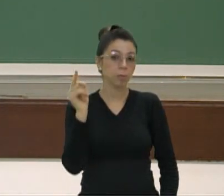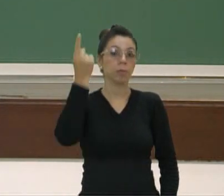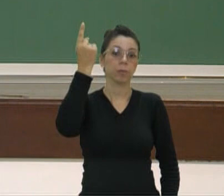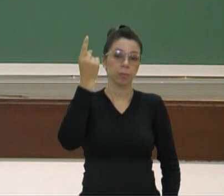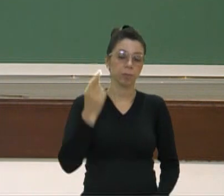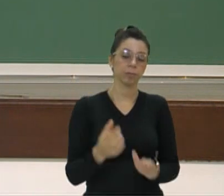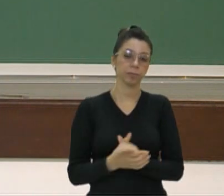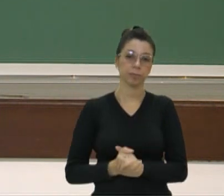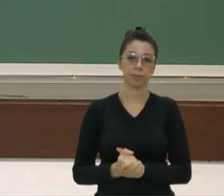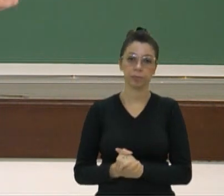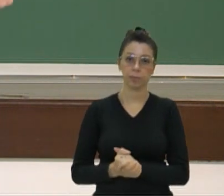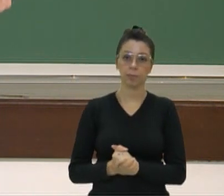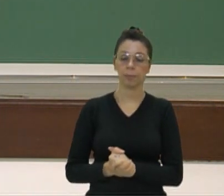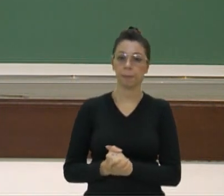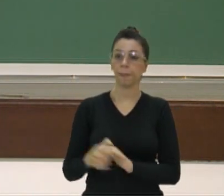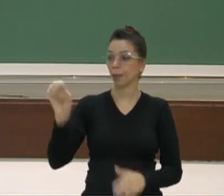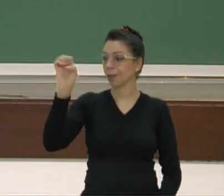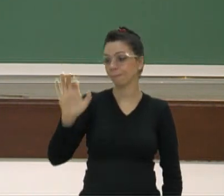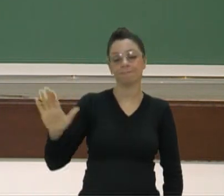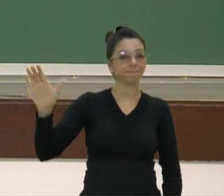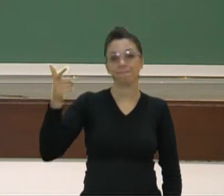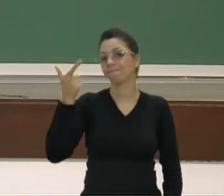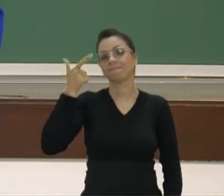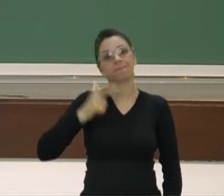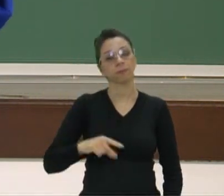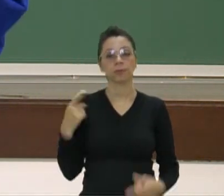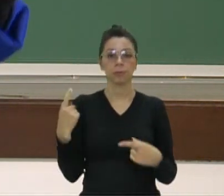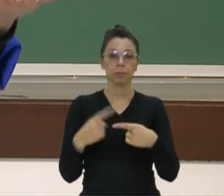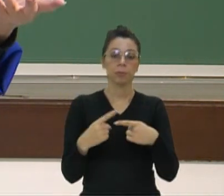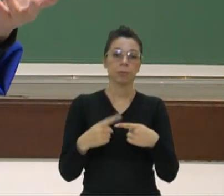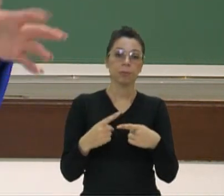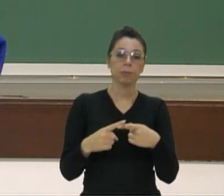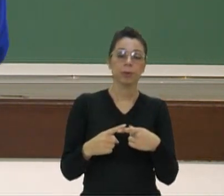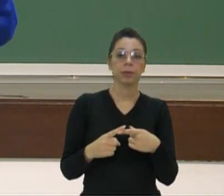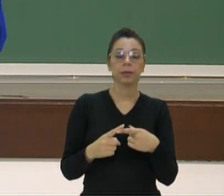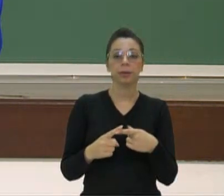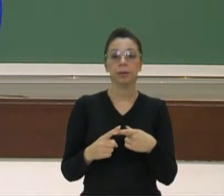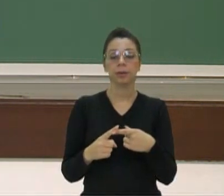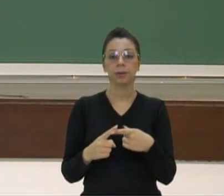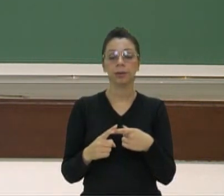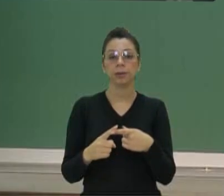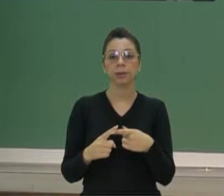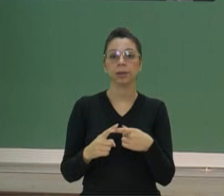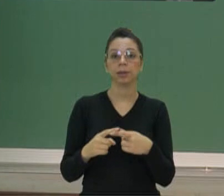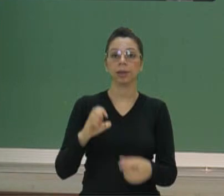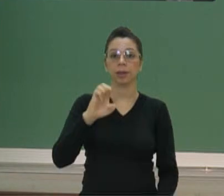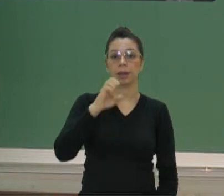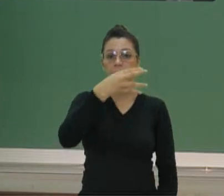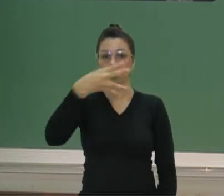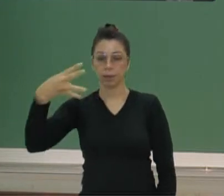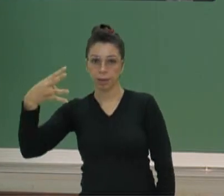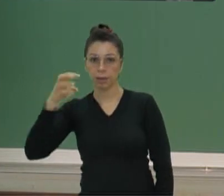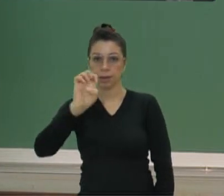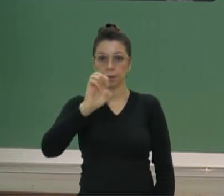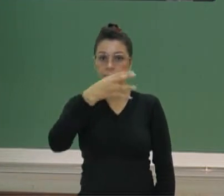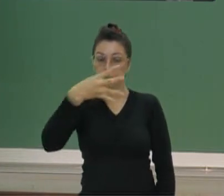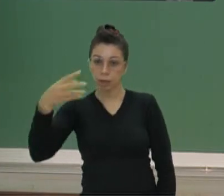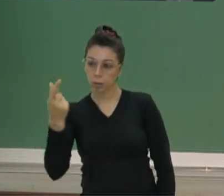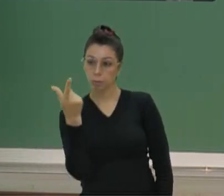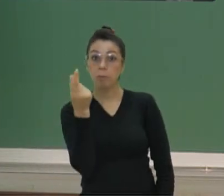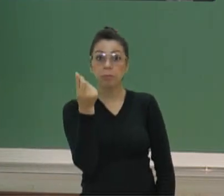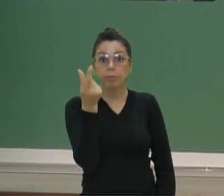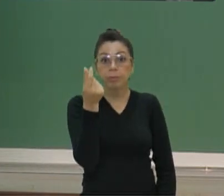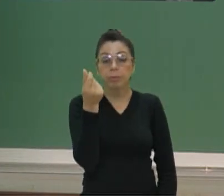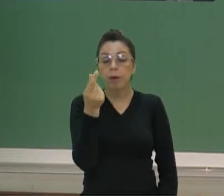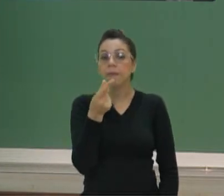disse, a União Europeia não deu conta. Tanto que quando se fala em euro, mesmo antes do Brexit, nós falávamos